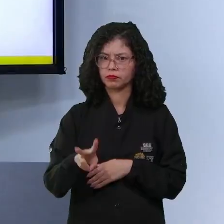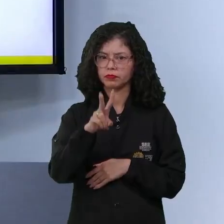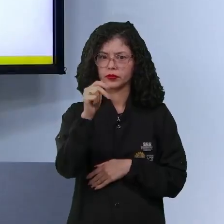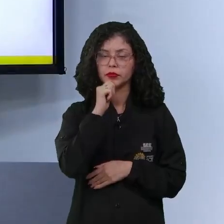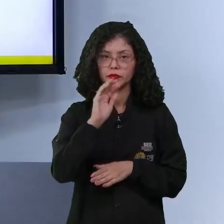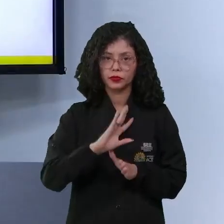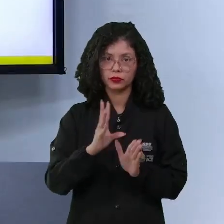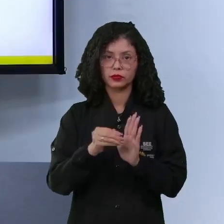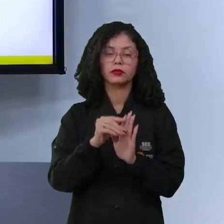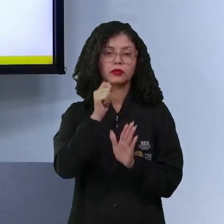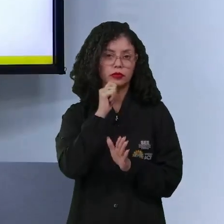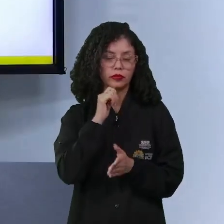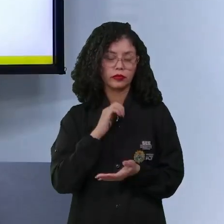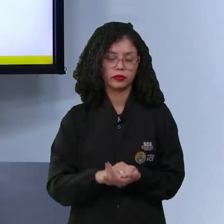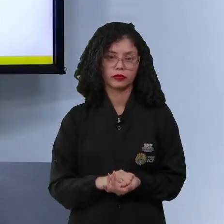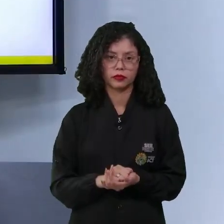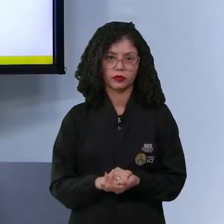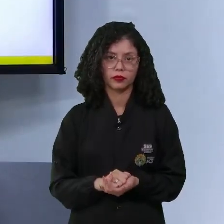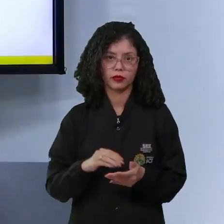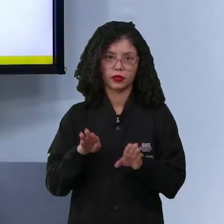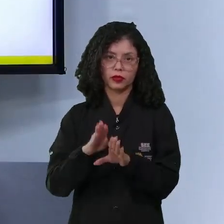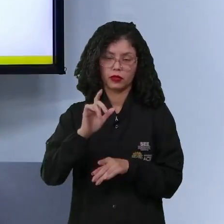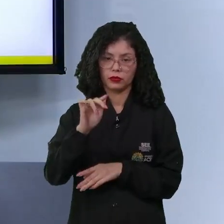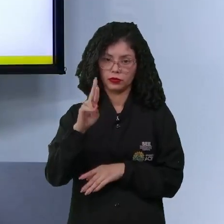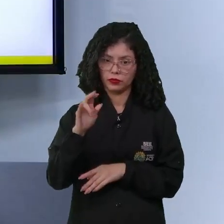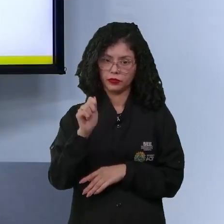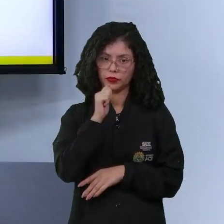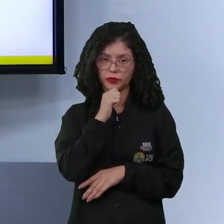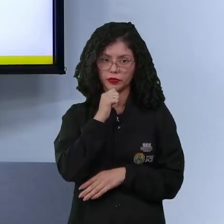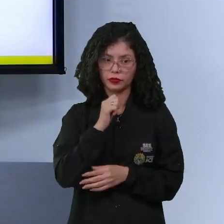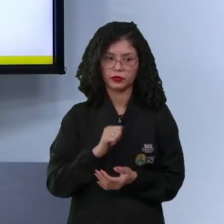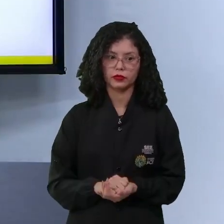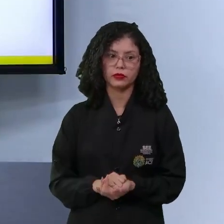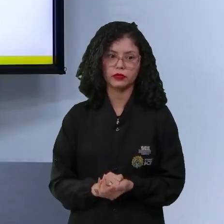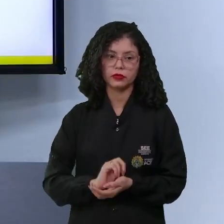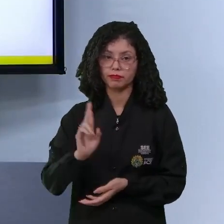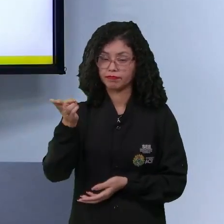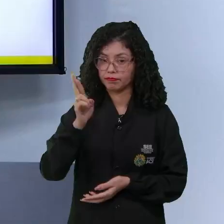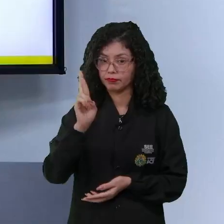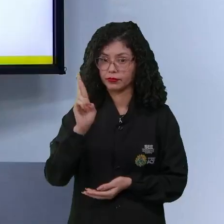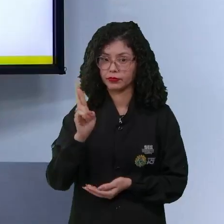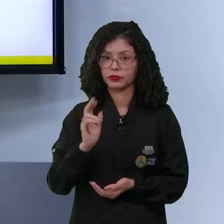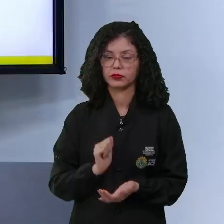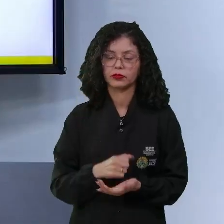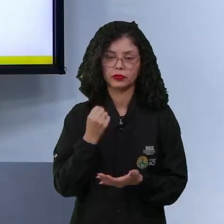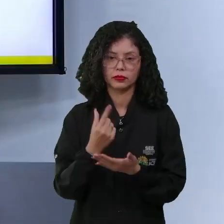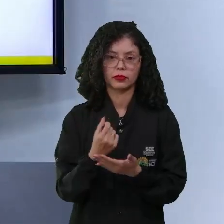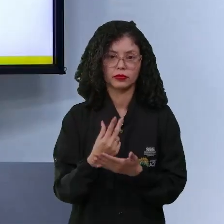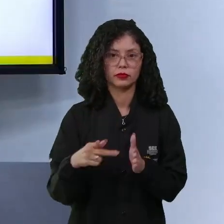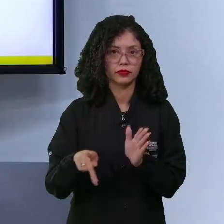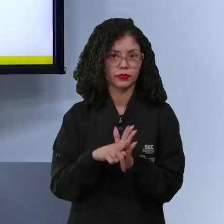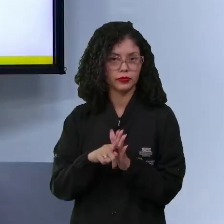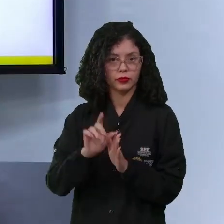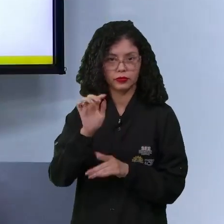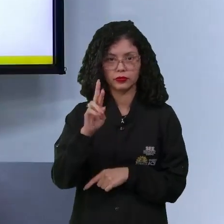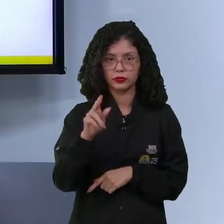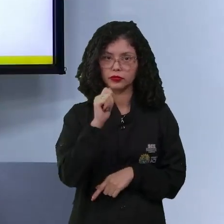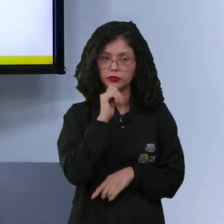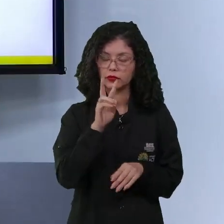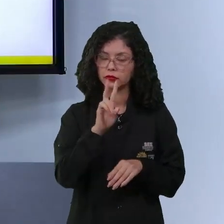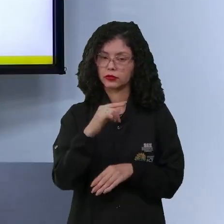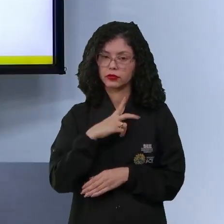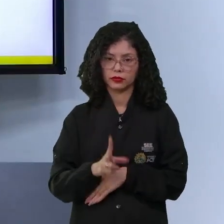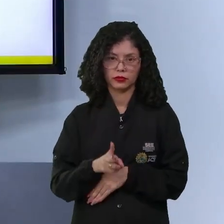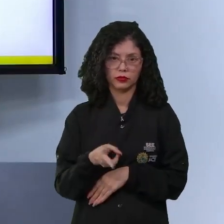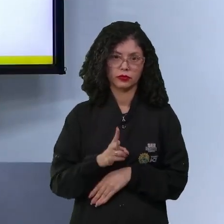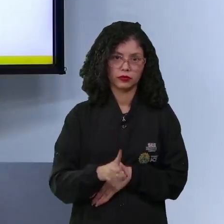eu coloque para litro e o real, o preço a pagar por esses litros, sempre vai dar a